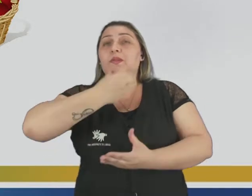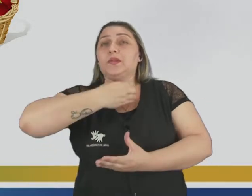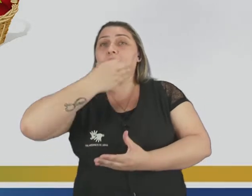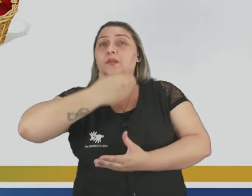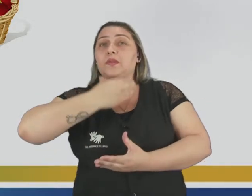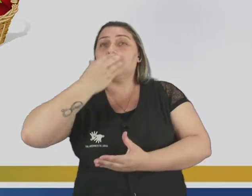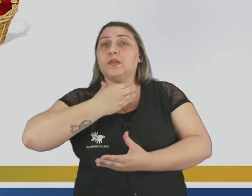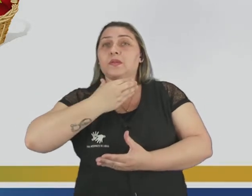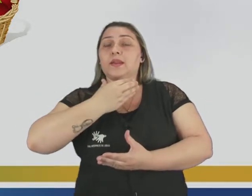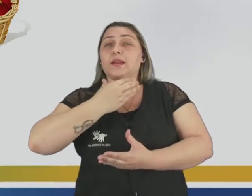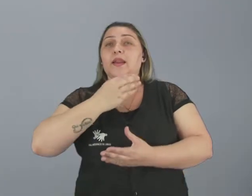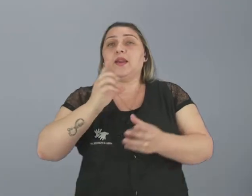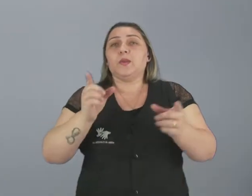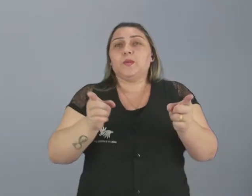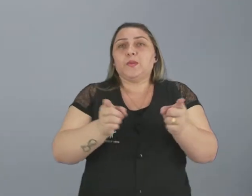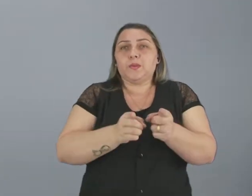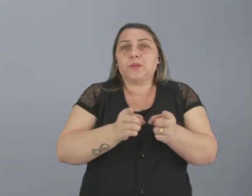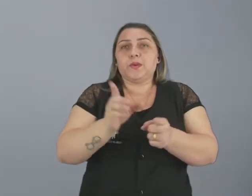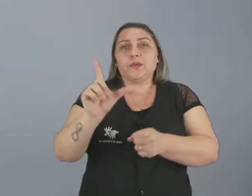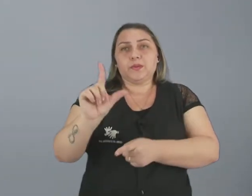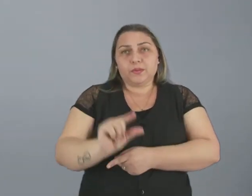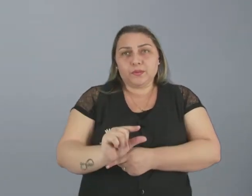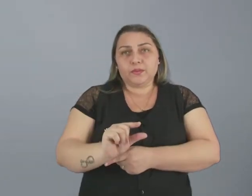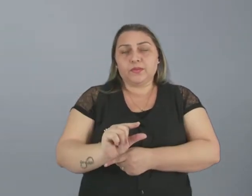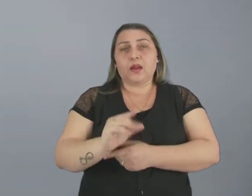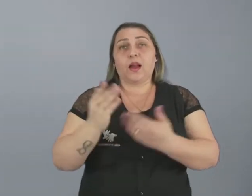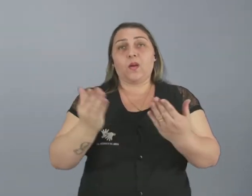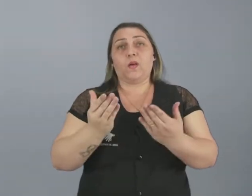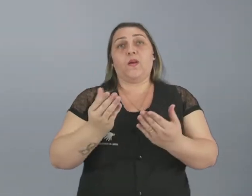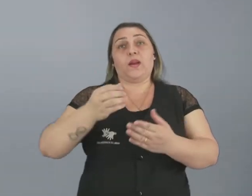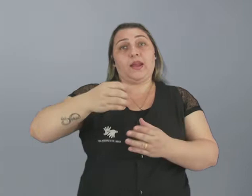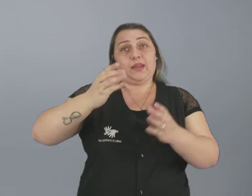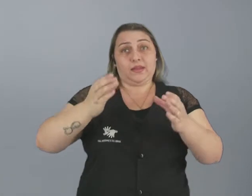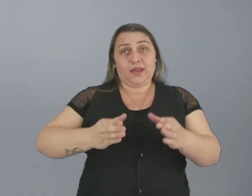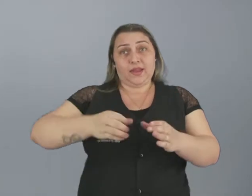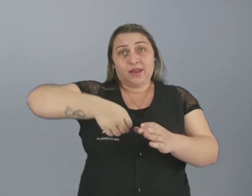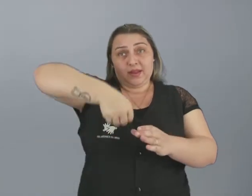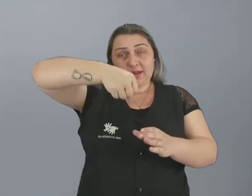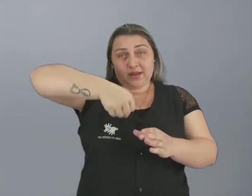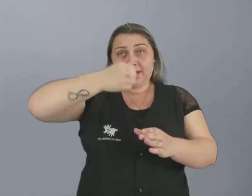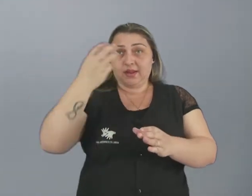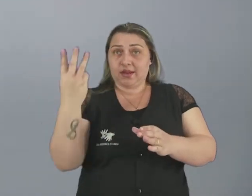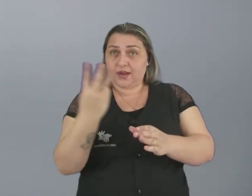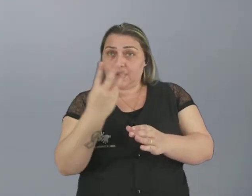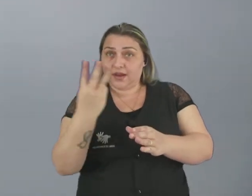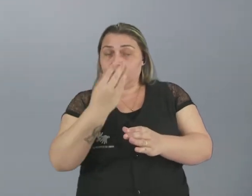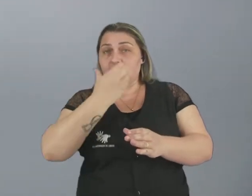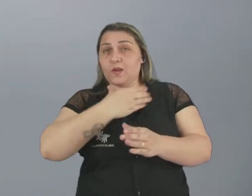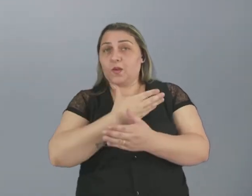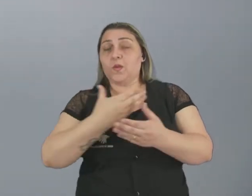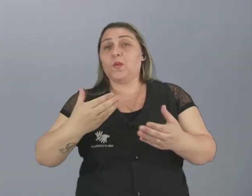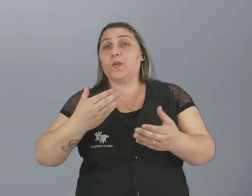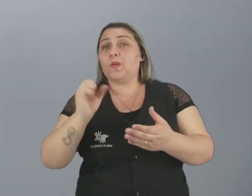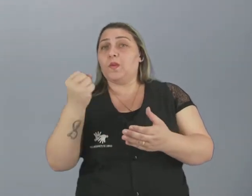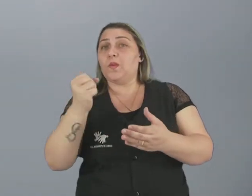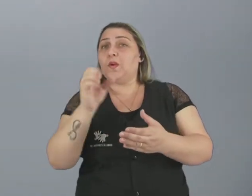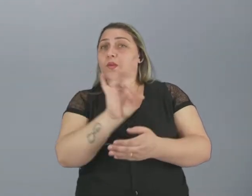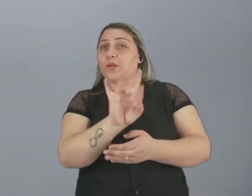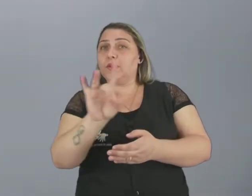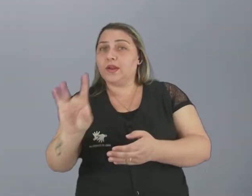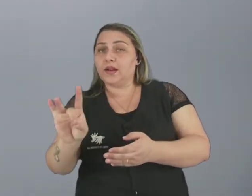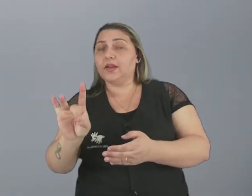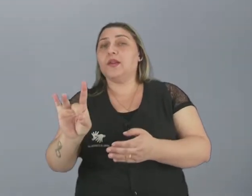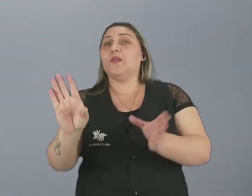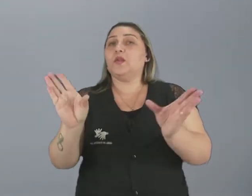maçãs em porções menores. Agora, em vez de distribuir em 3 cestas de maçãs com 8 cada maçãs,